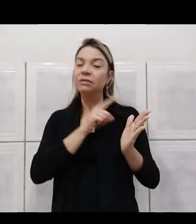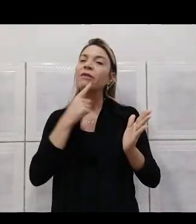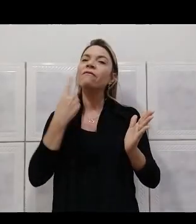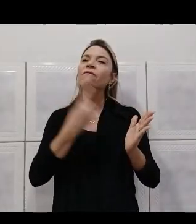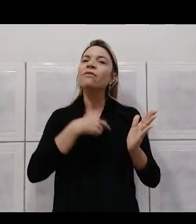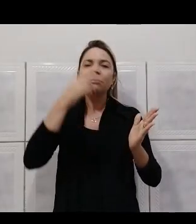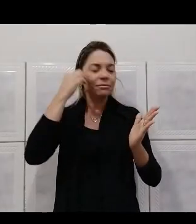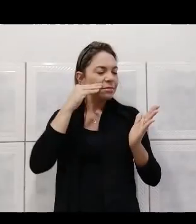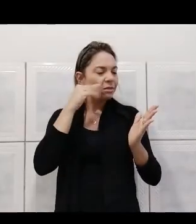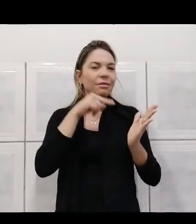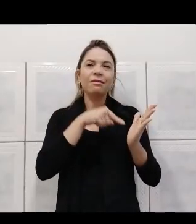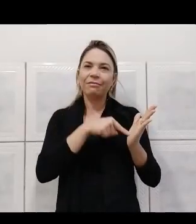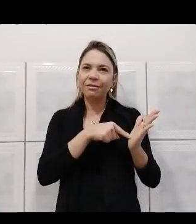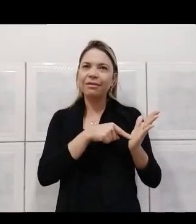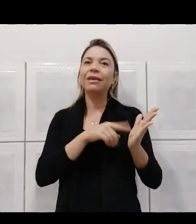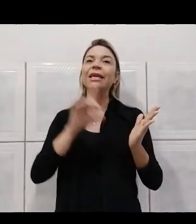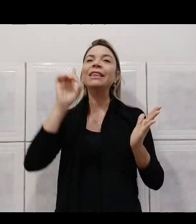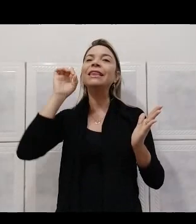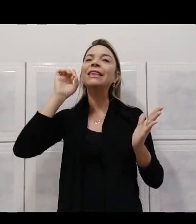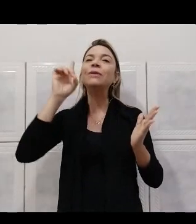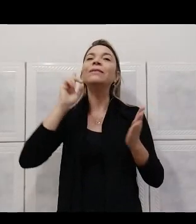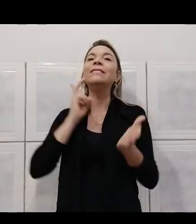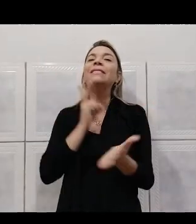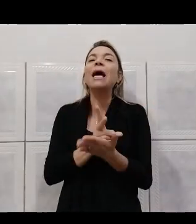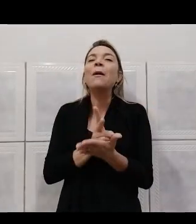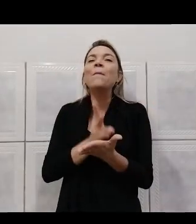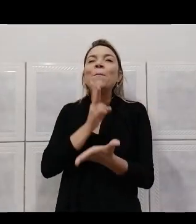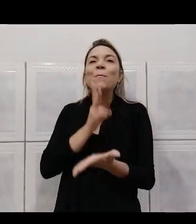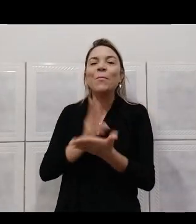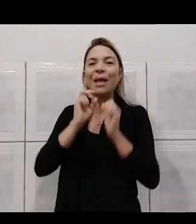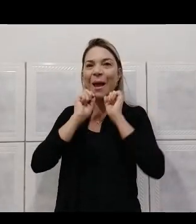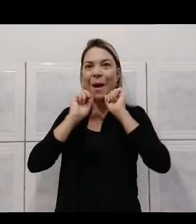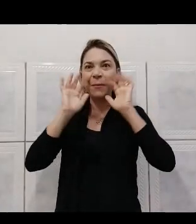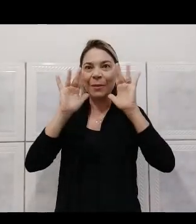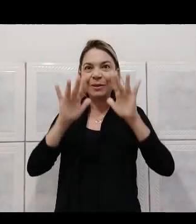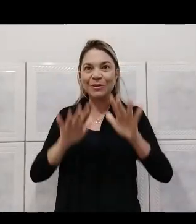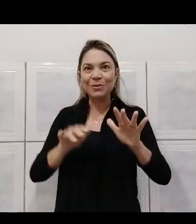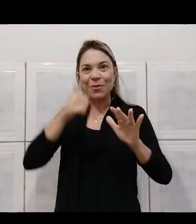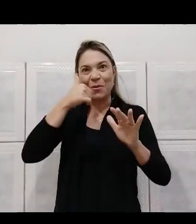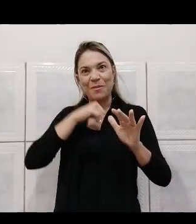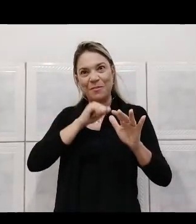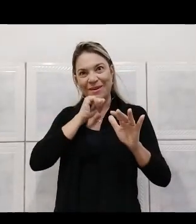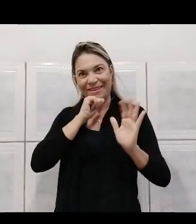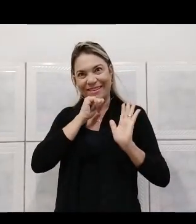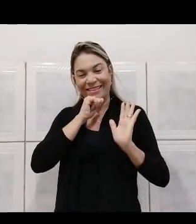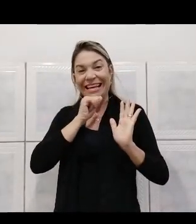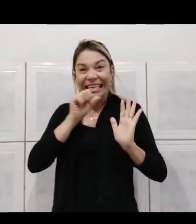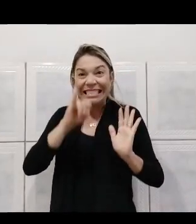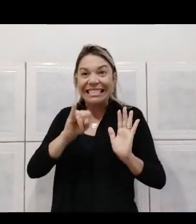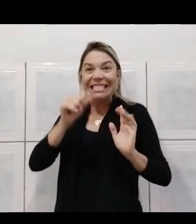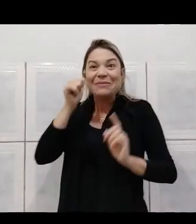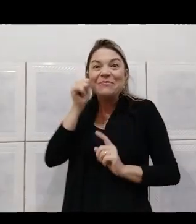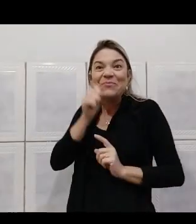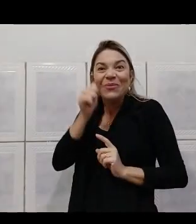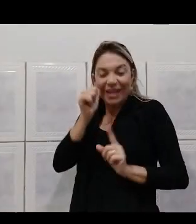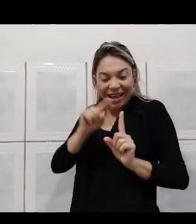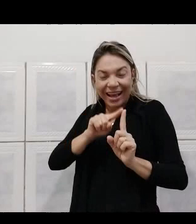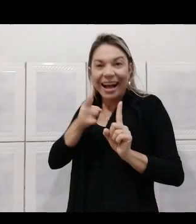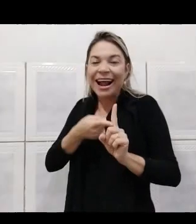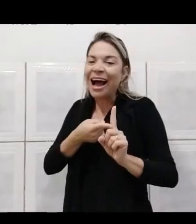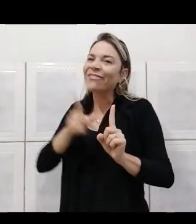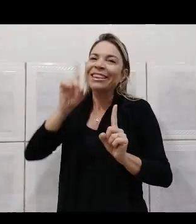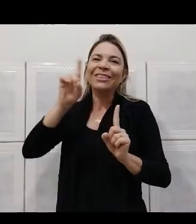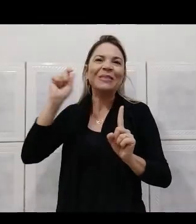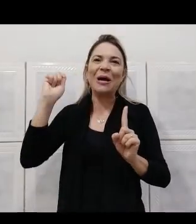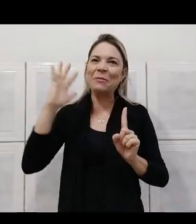que Deus sempre abençoa a mãe com a chegada do seu filho. Não importa se o seu filho